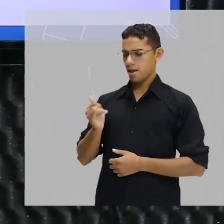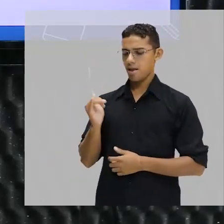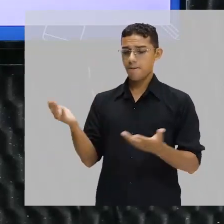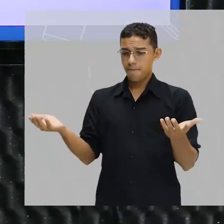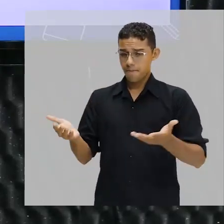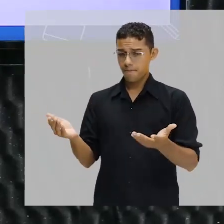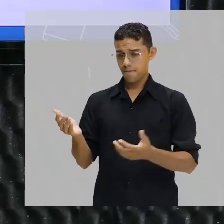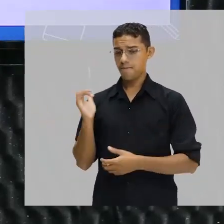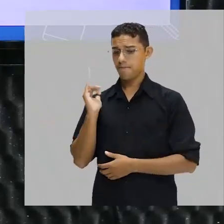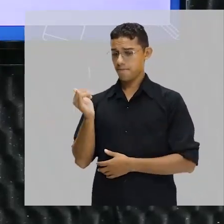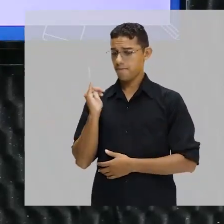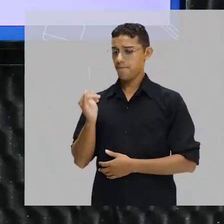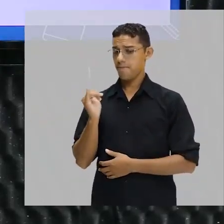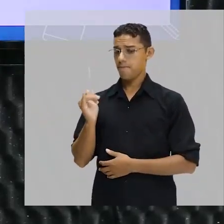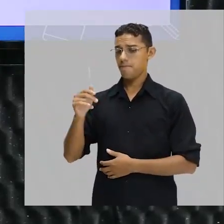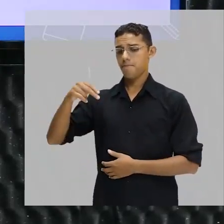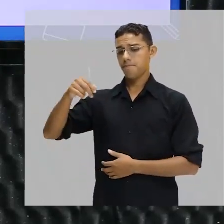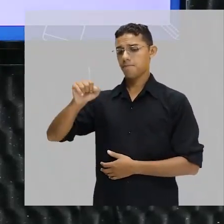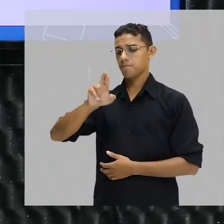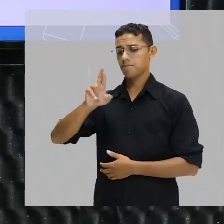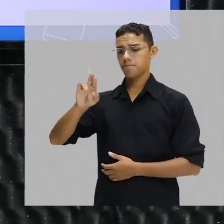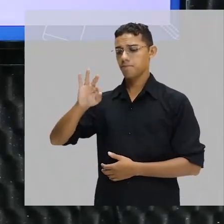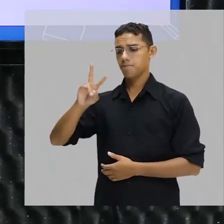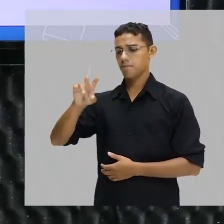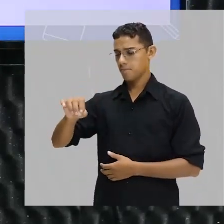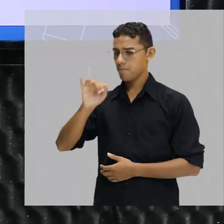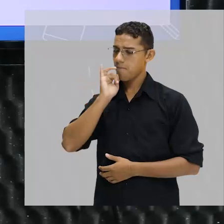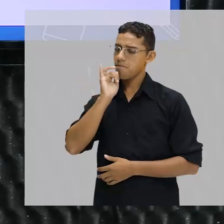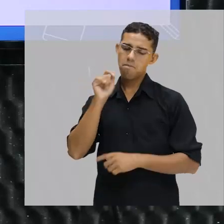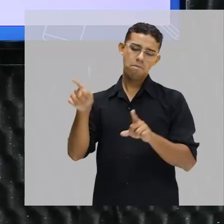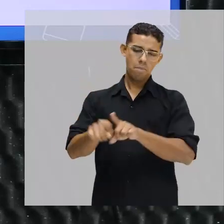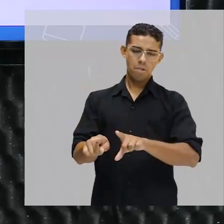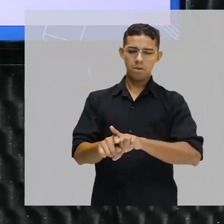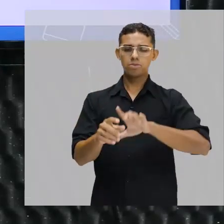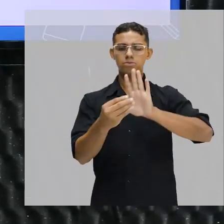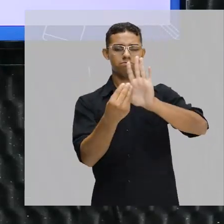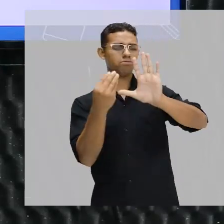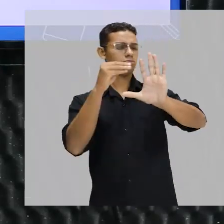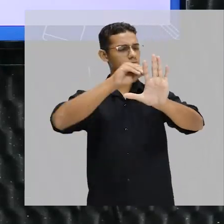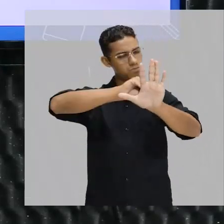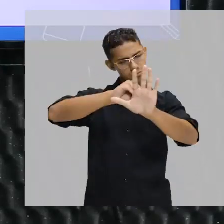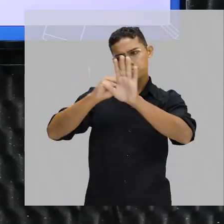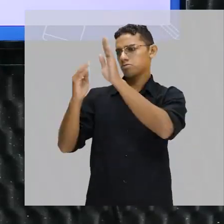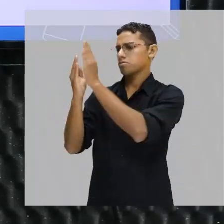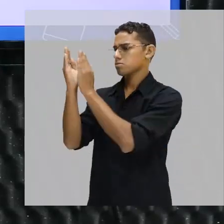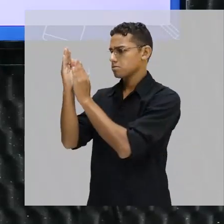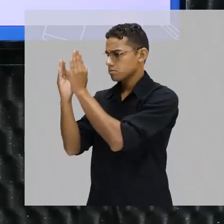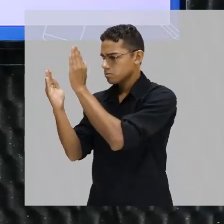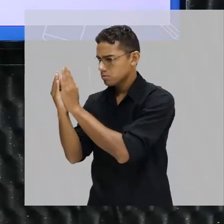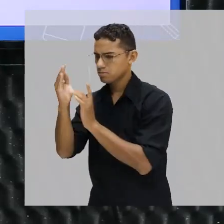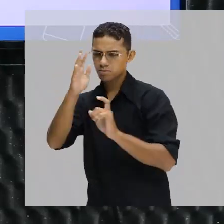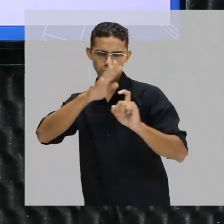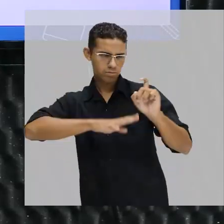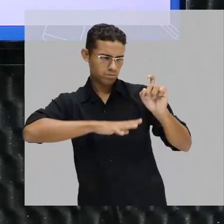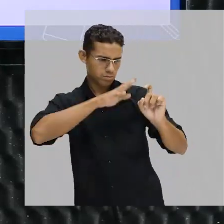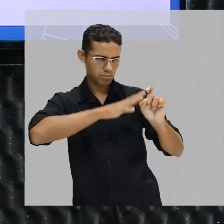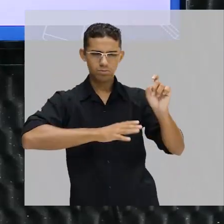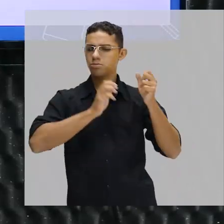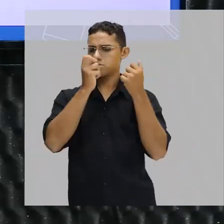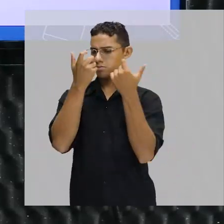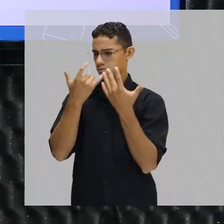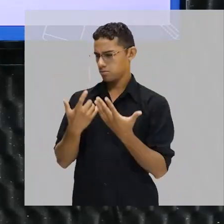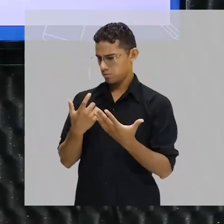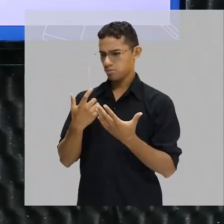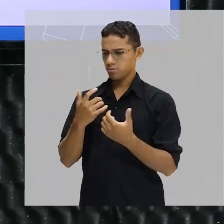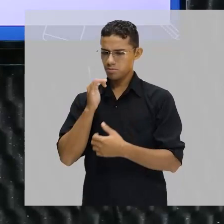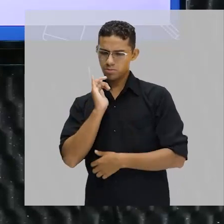seguir, nós podemos ter contos, romances, fábulas. E é possível ter mais de um tipo textual?